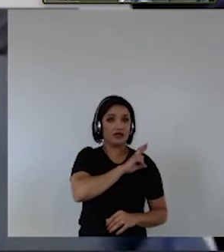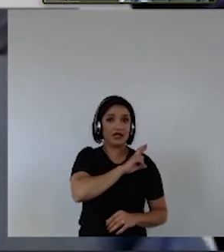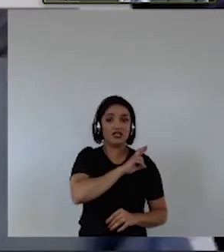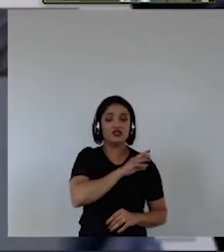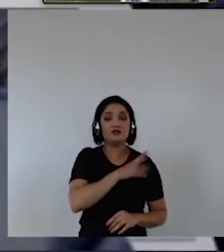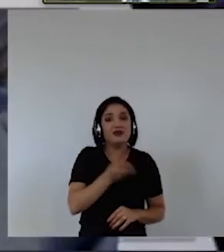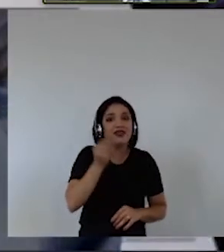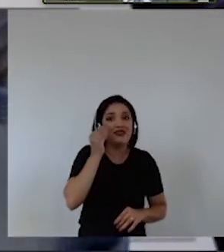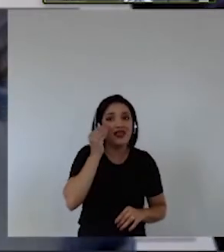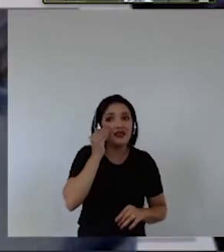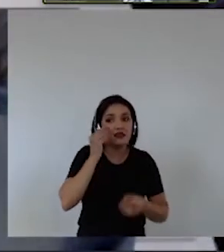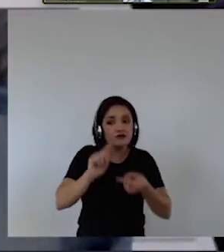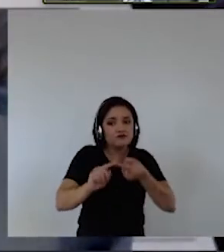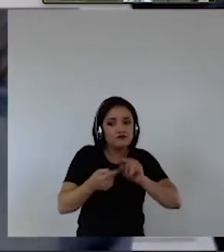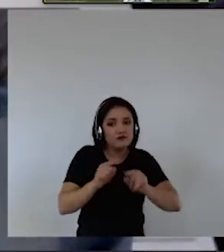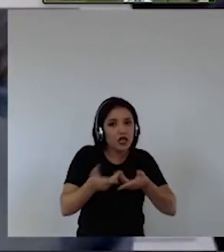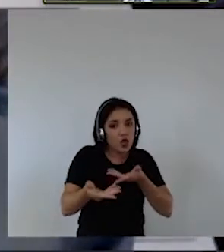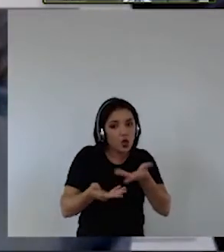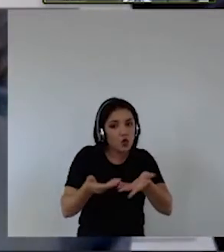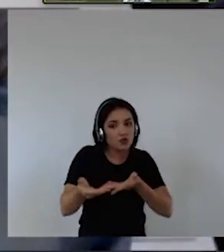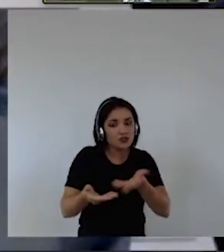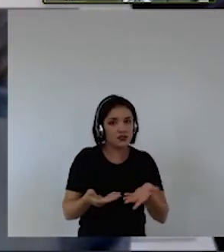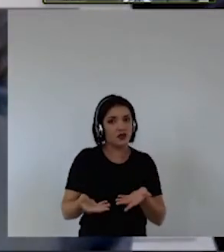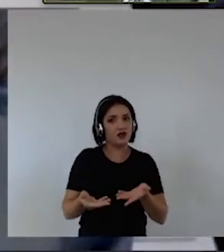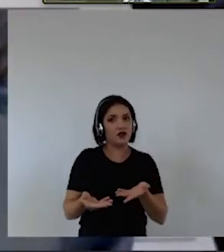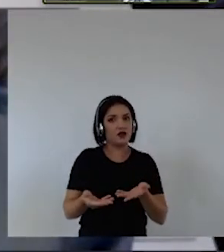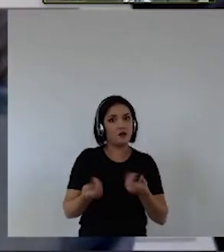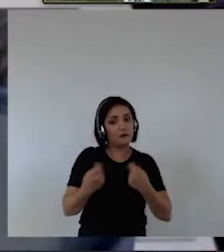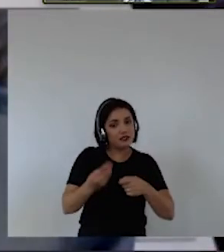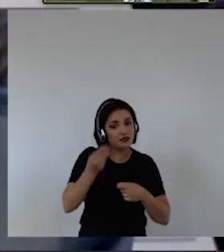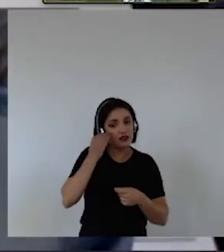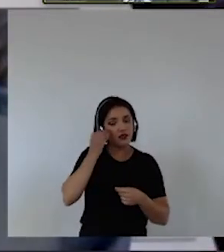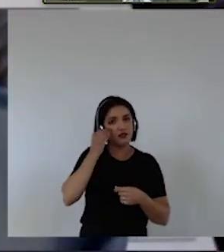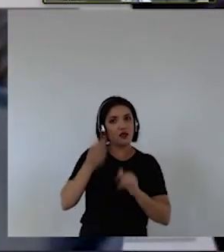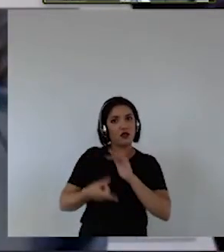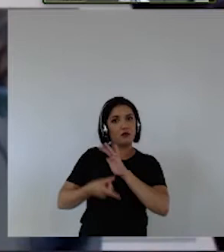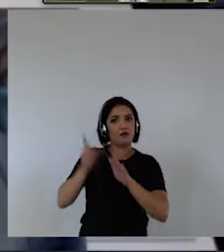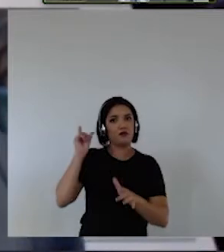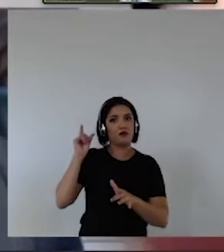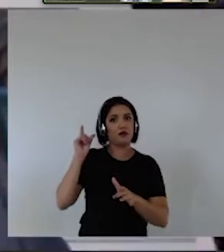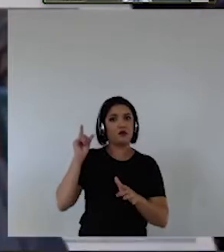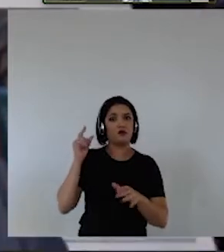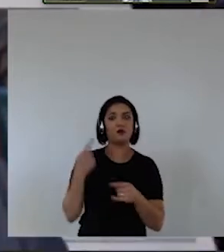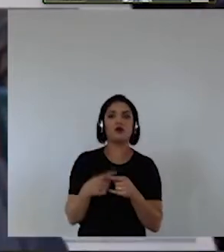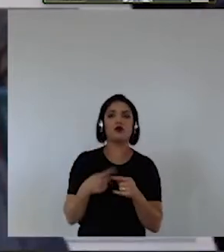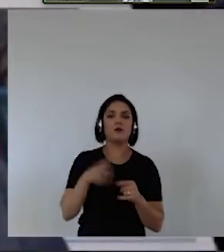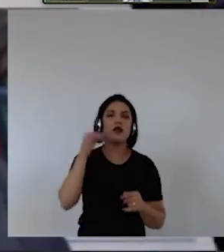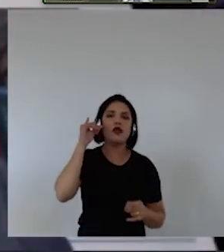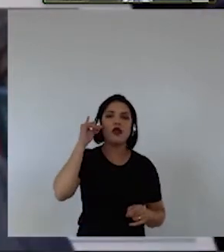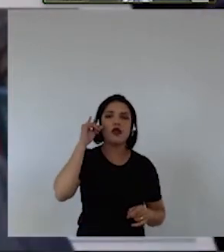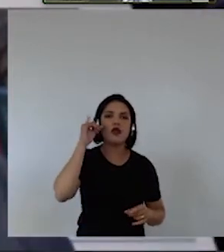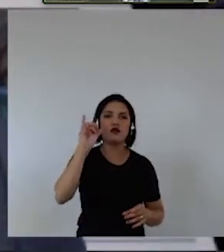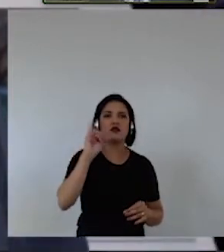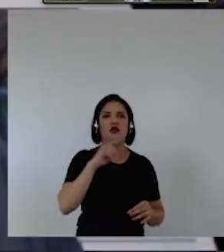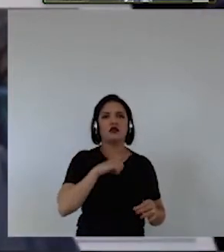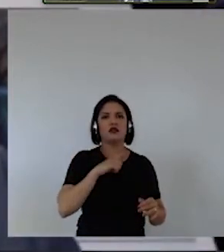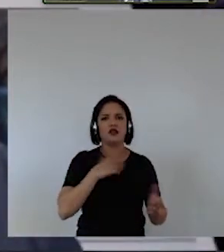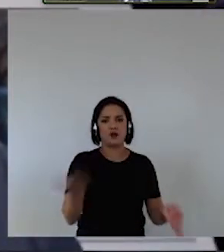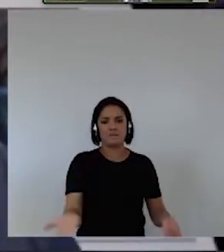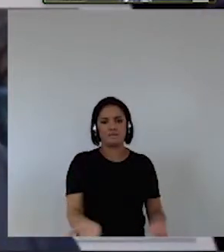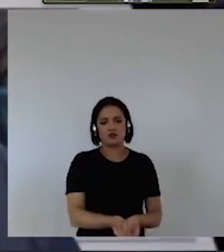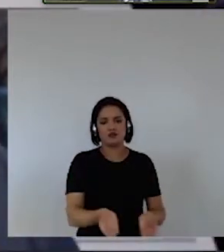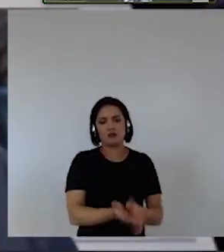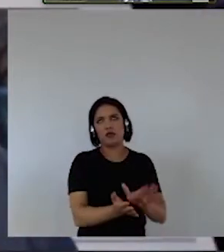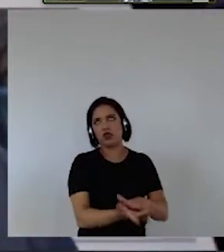negociar. 3 minutos. A mediação é importante não só para achatar a curva da quantidade de processos,